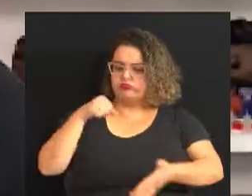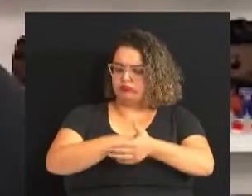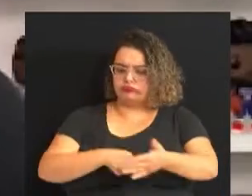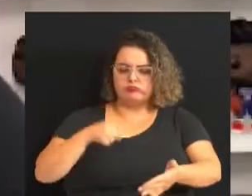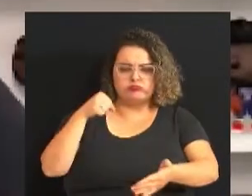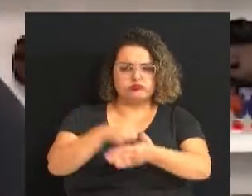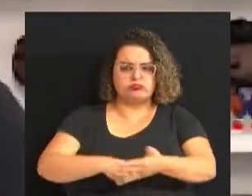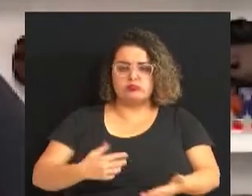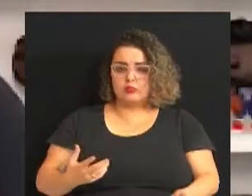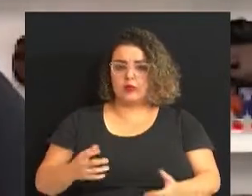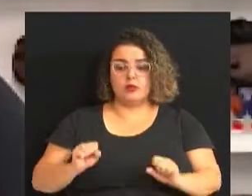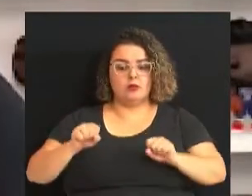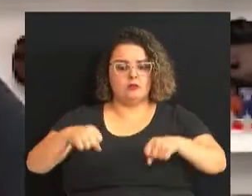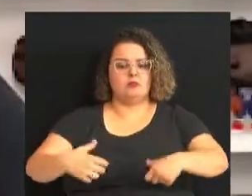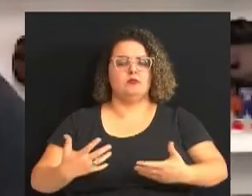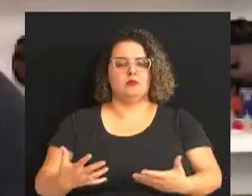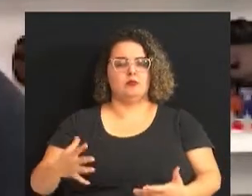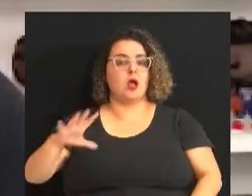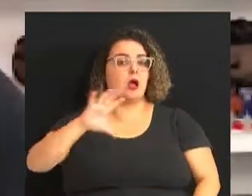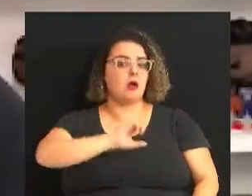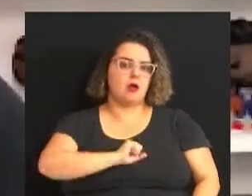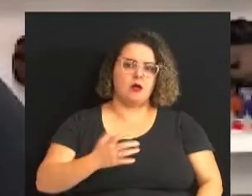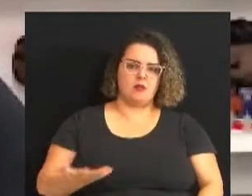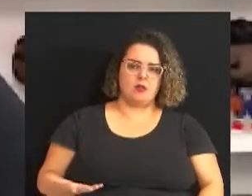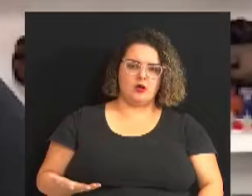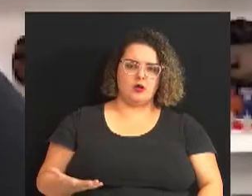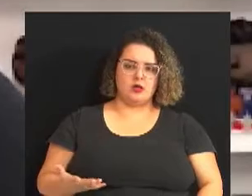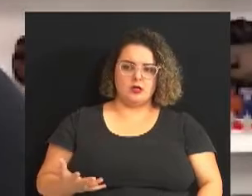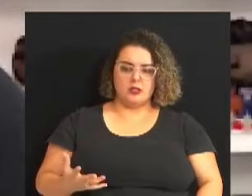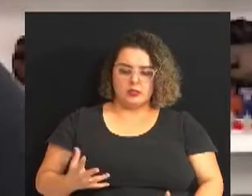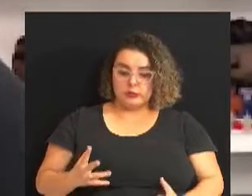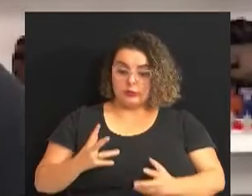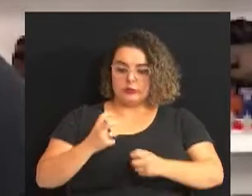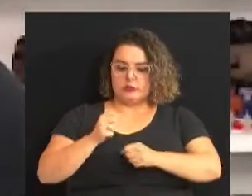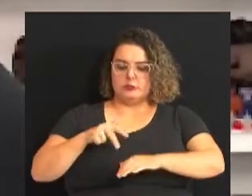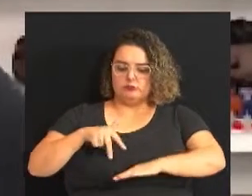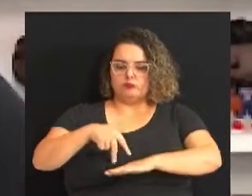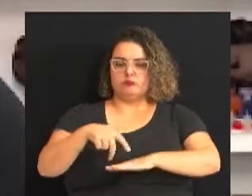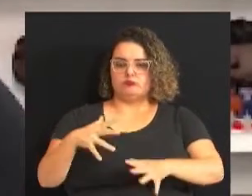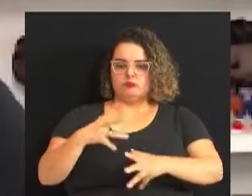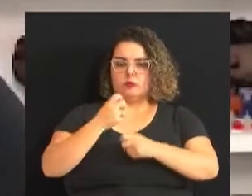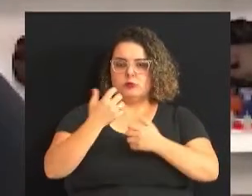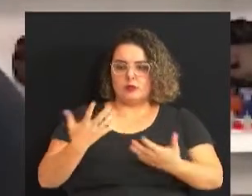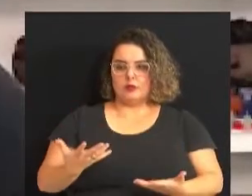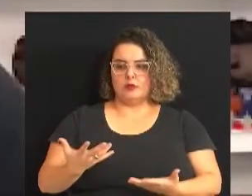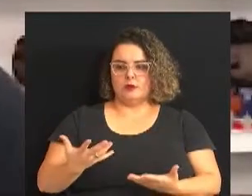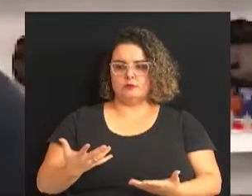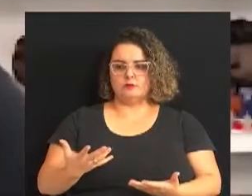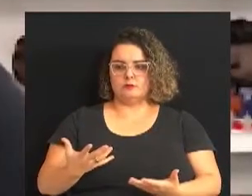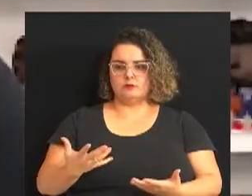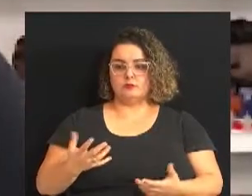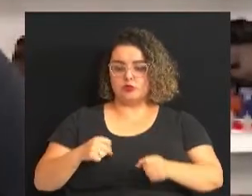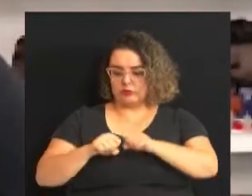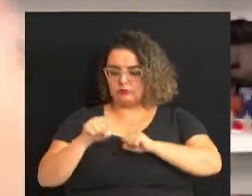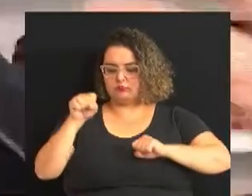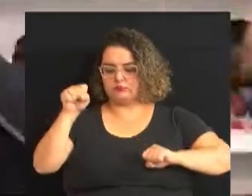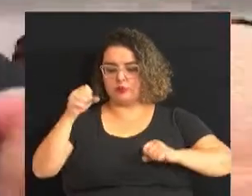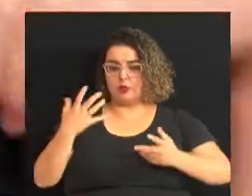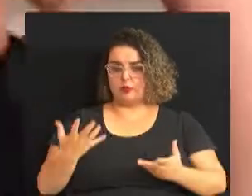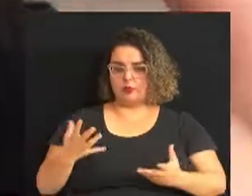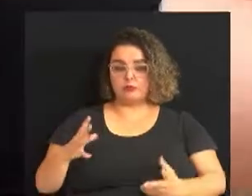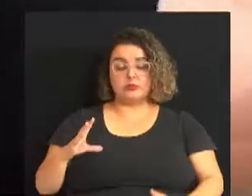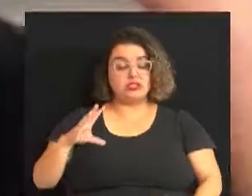muita dedicação, com muito amor e com essa dose com a grande dose de heroísmo, assim, de